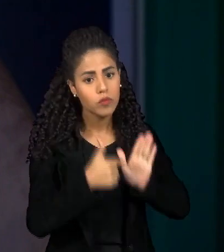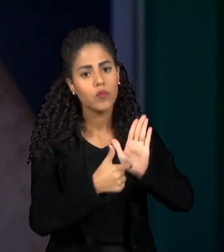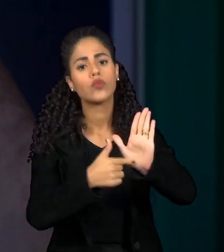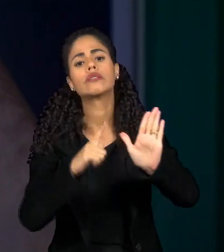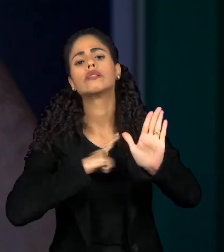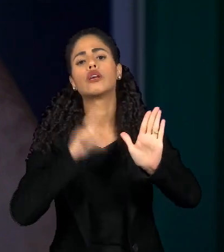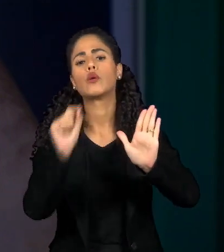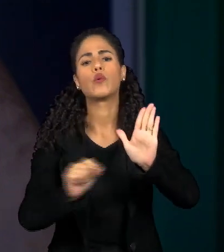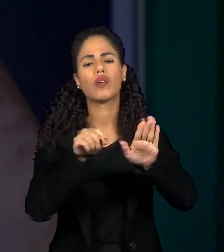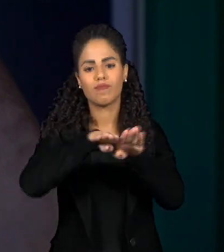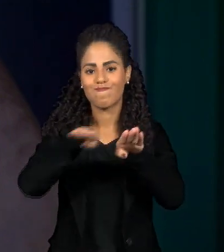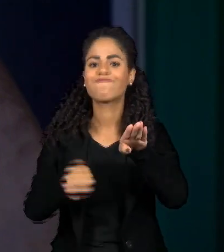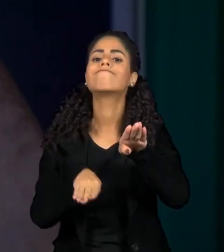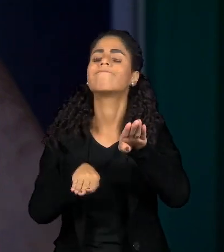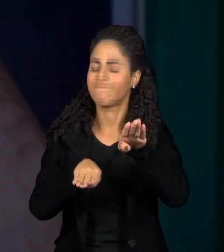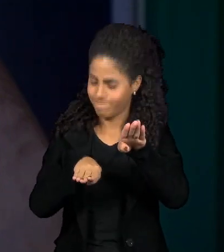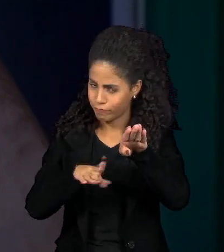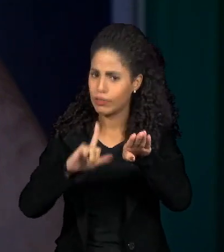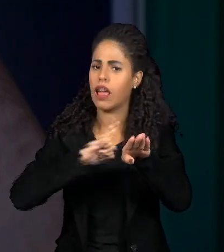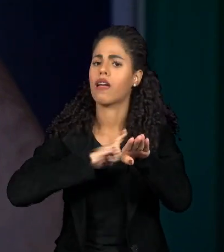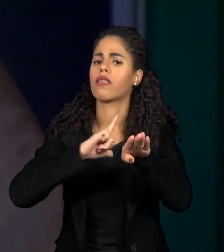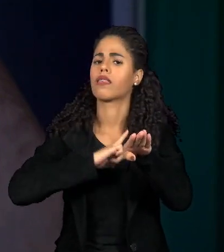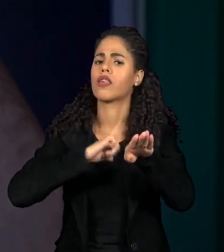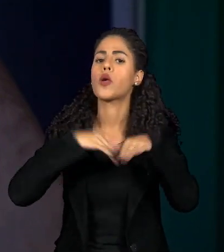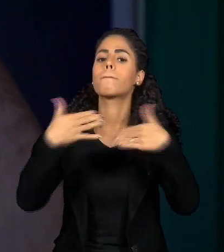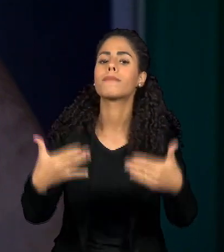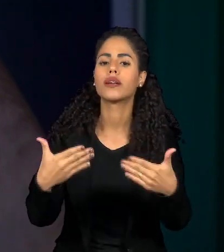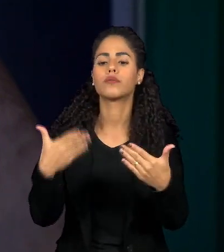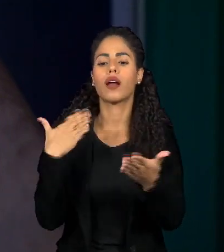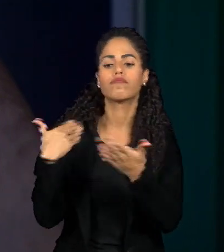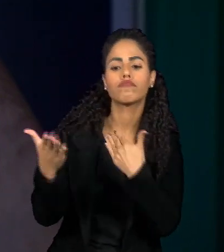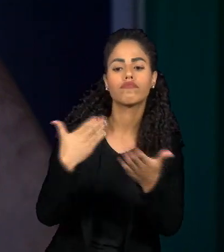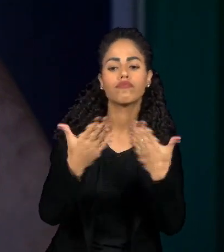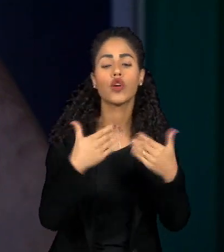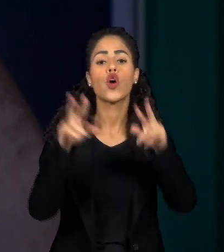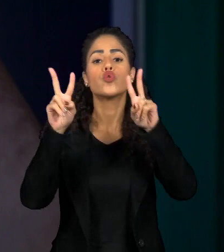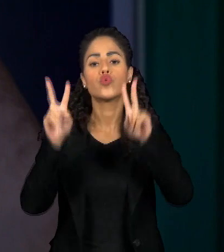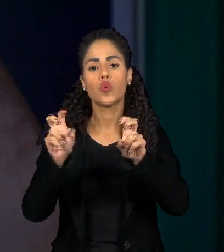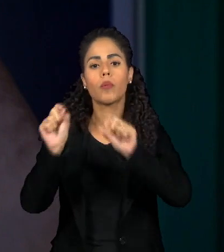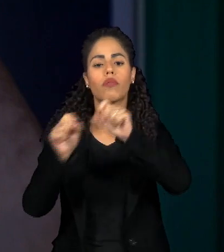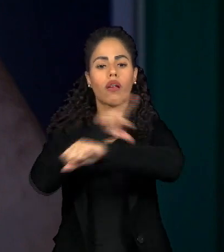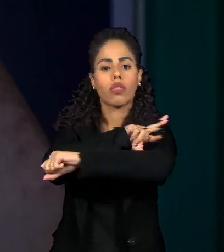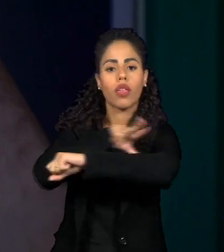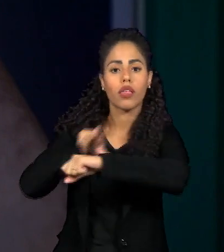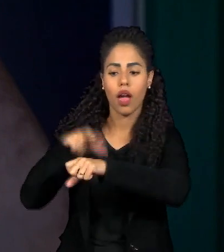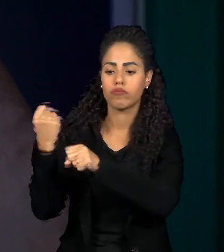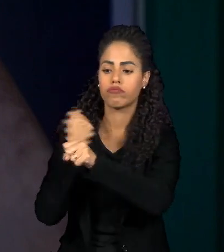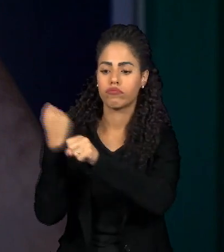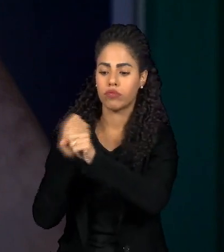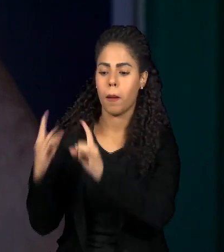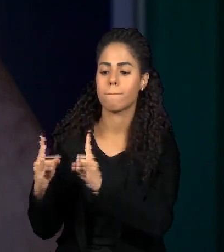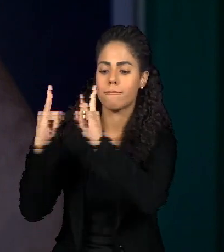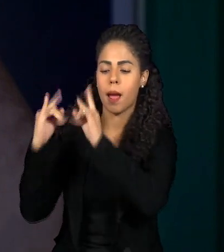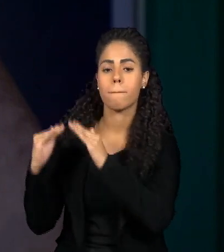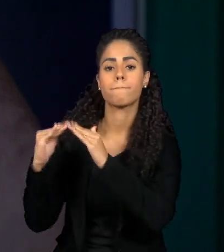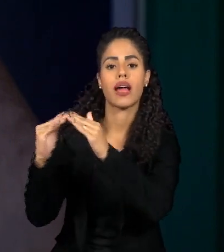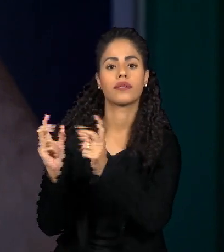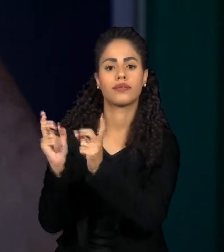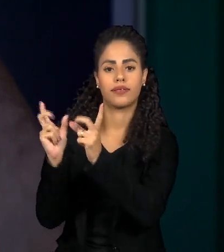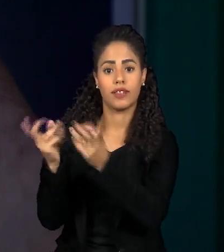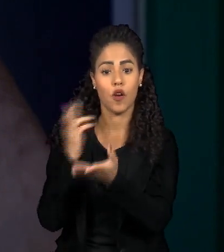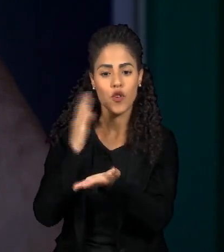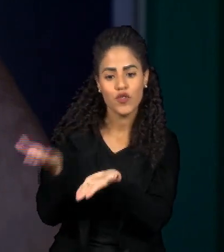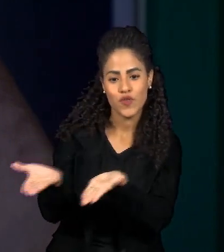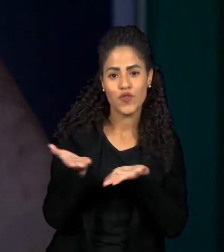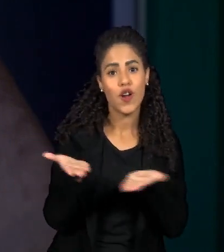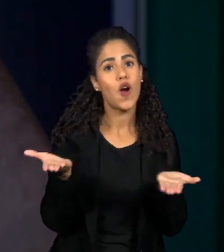existe muita desigualdade. E para discutirmos sobre a equidade racial na construção civil e mercado imobiliário, eu estou